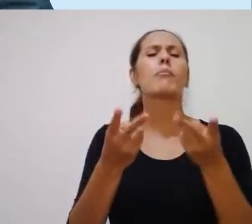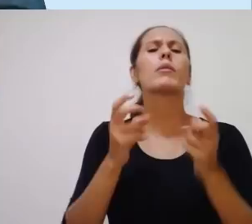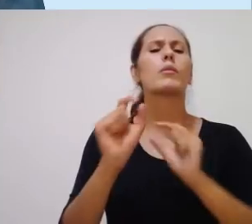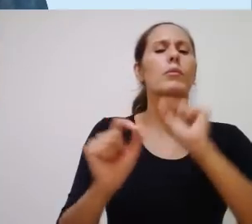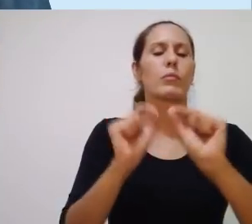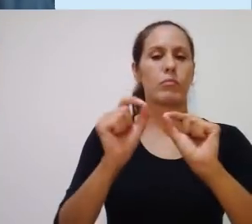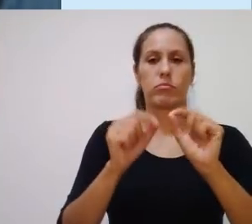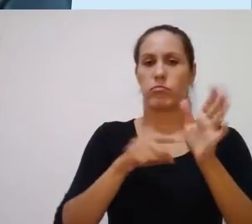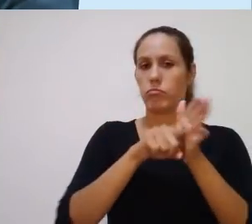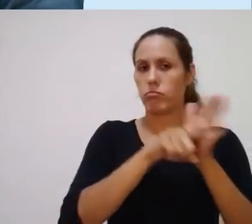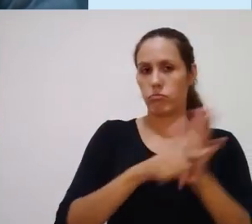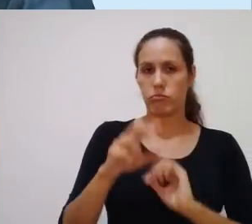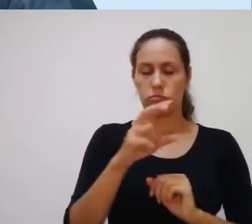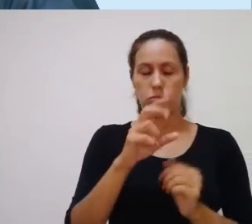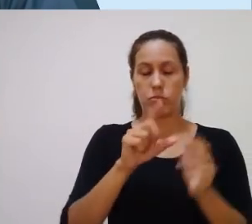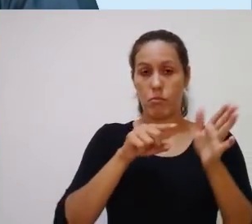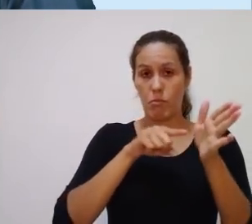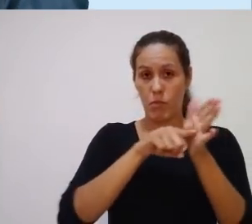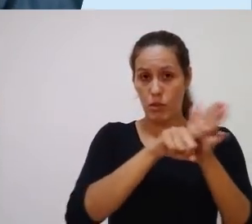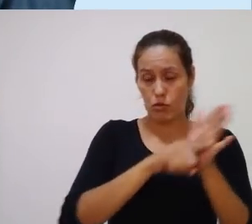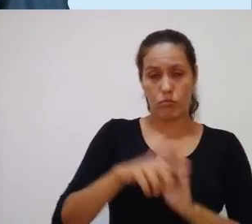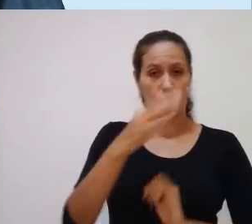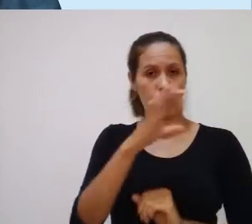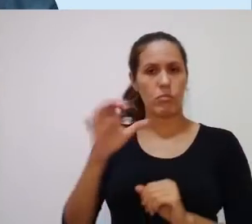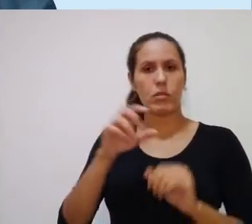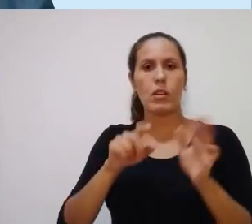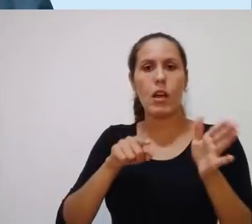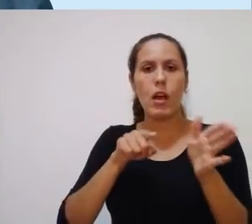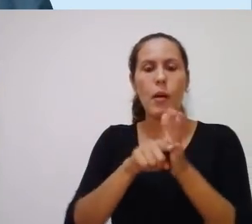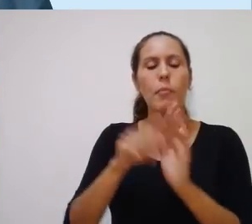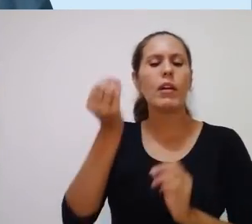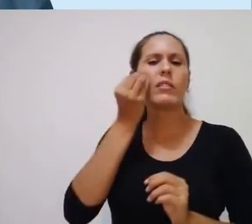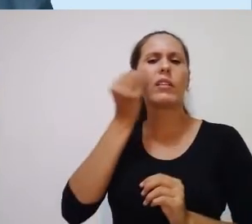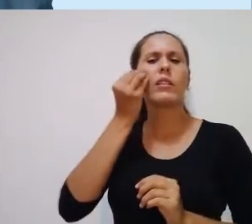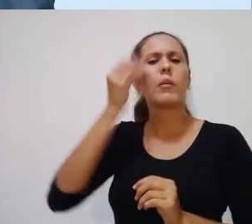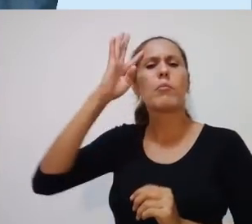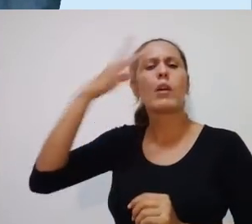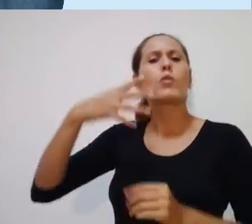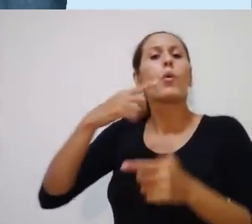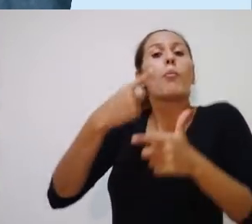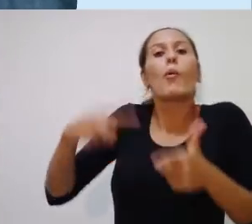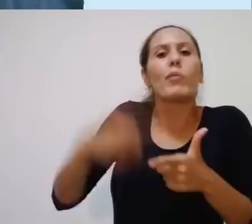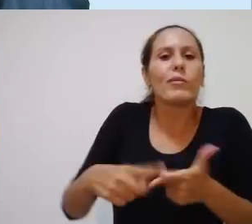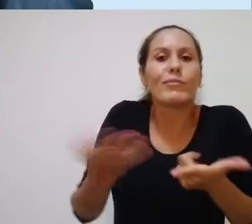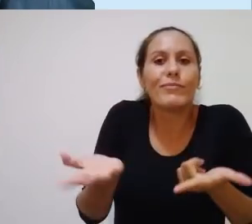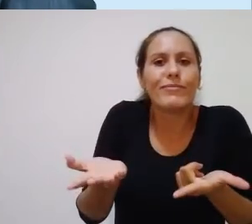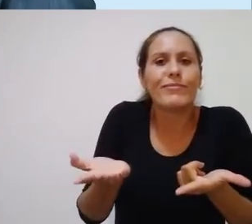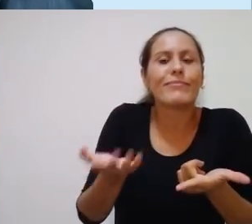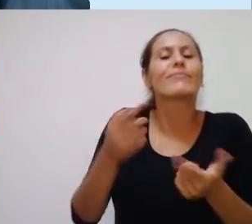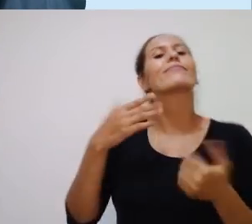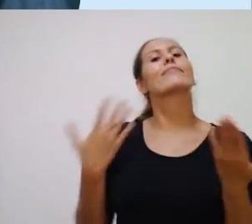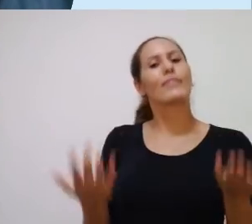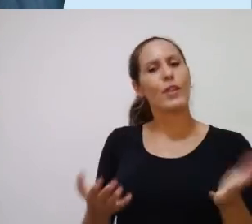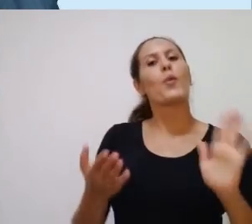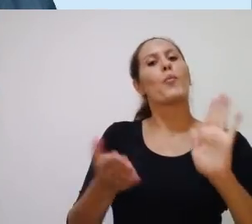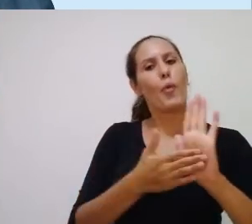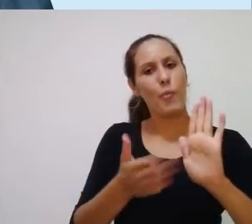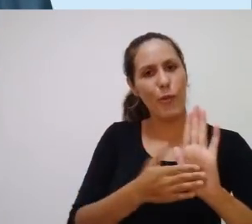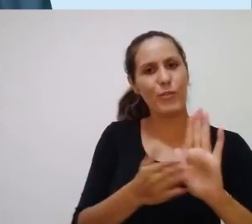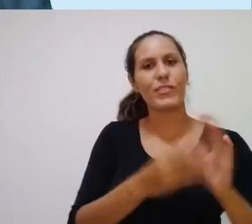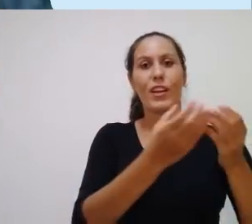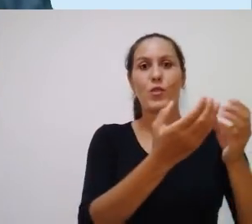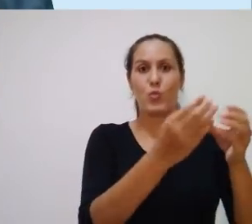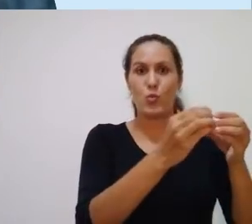para solucionar problemas. E foi o que Daniele se propôs quando ela fez aquela mudança lá na casca do ovo, o